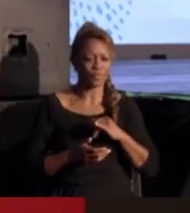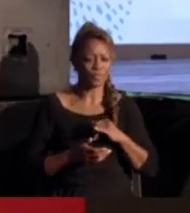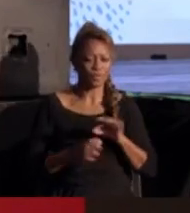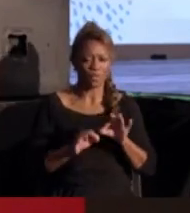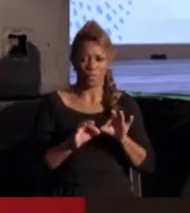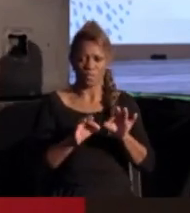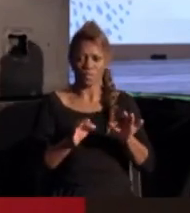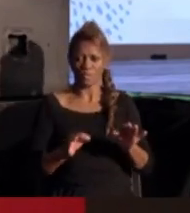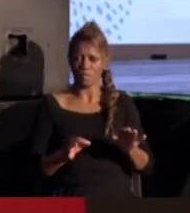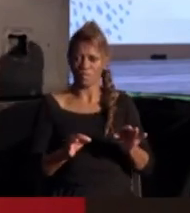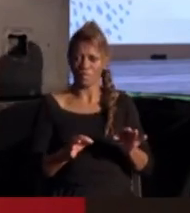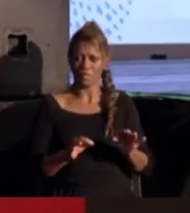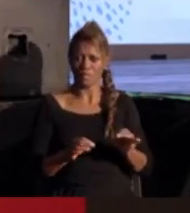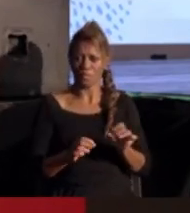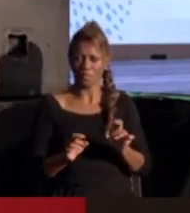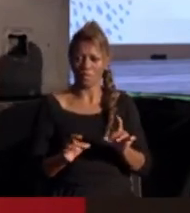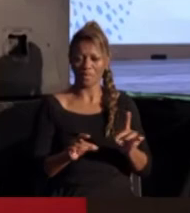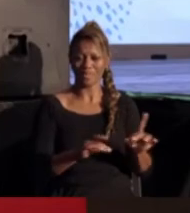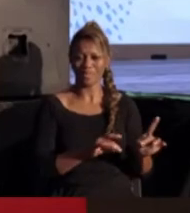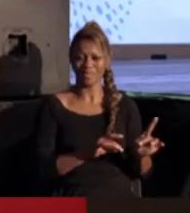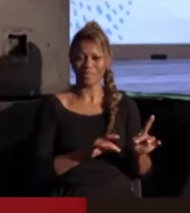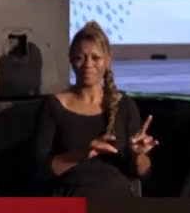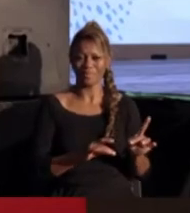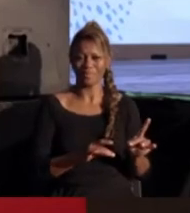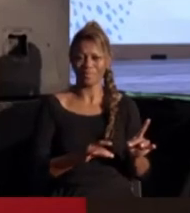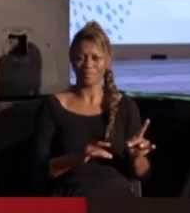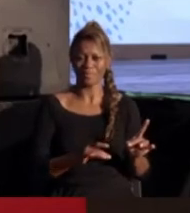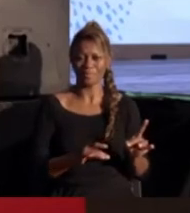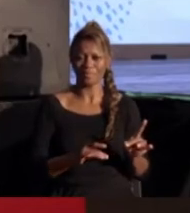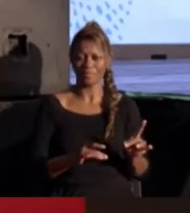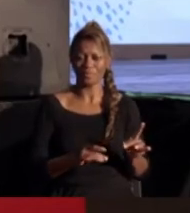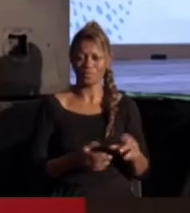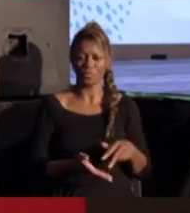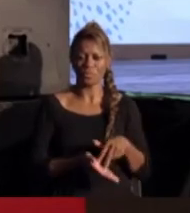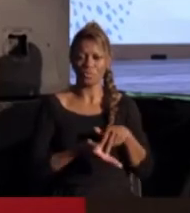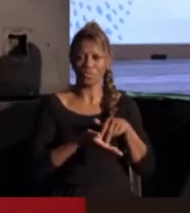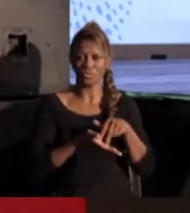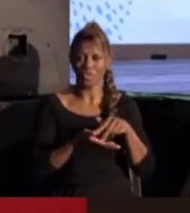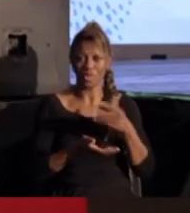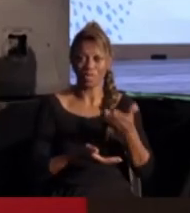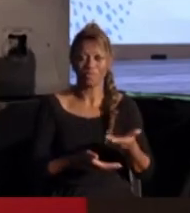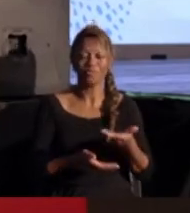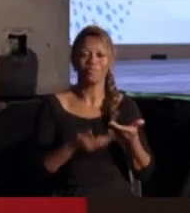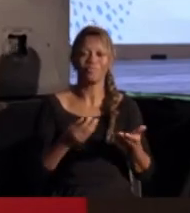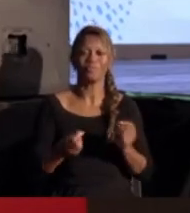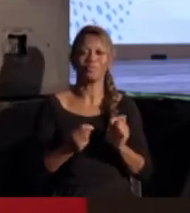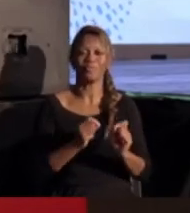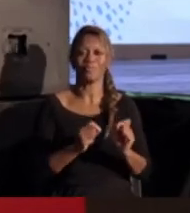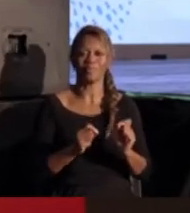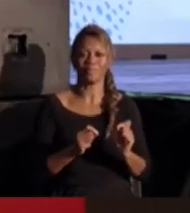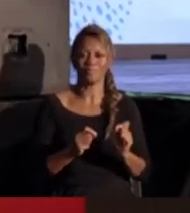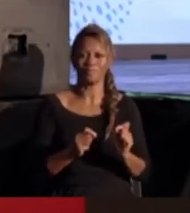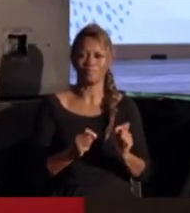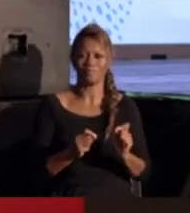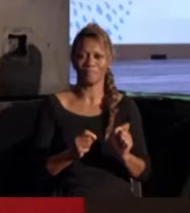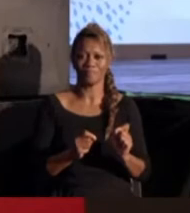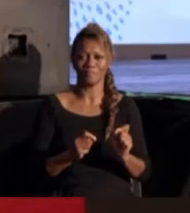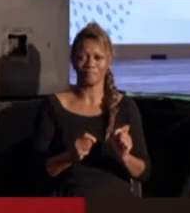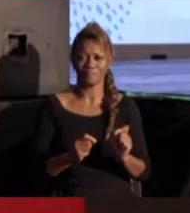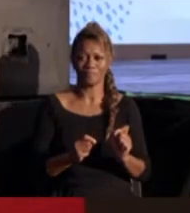recuo, é quase que uma posição de nascedouro, uma posição originária, uma posição de nascimento. Ela emerge